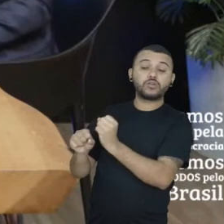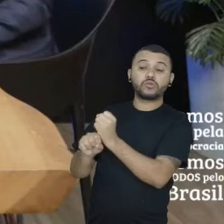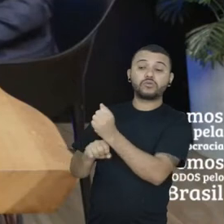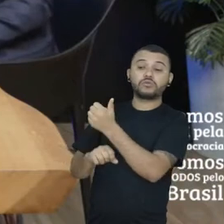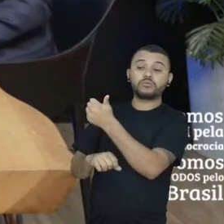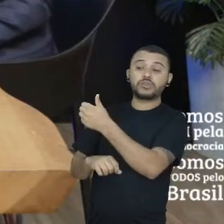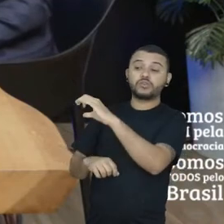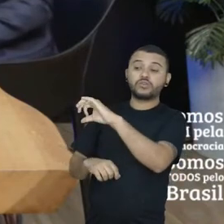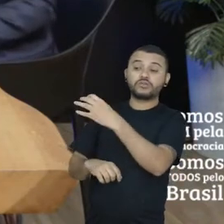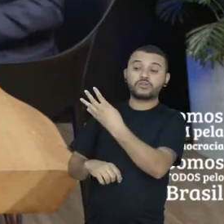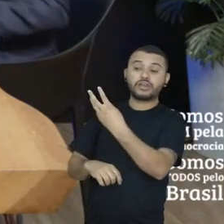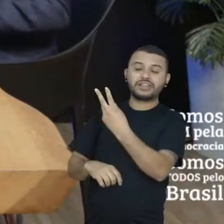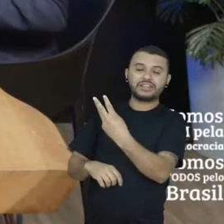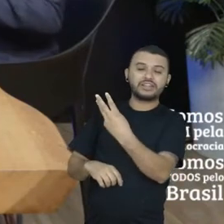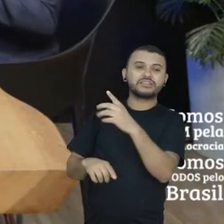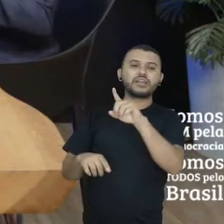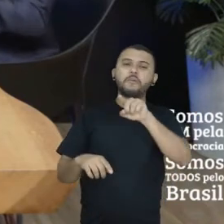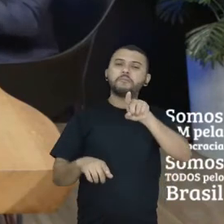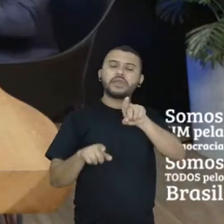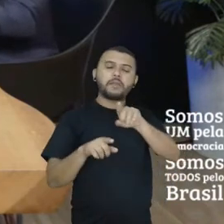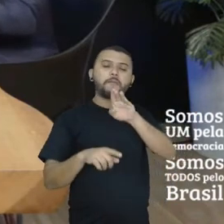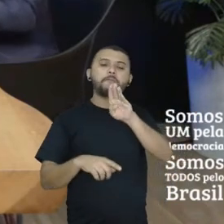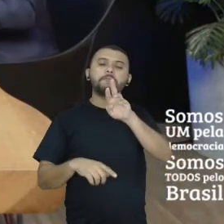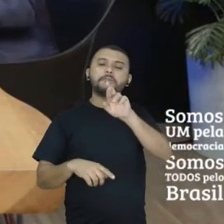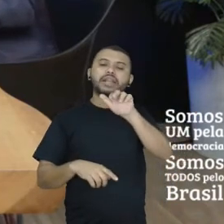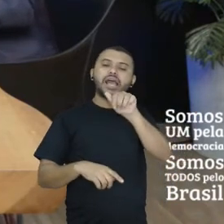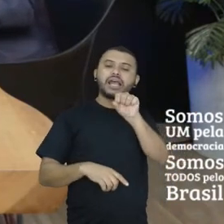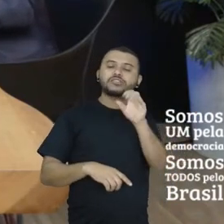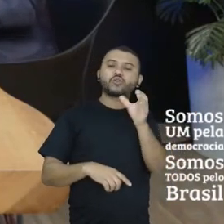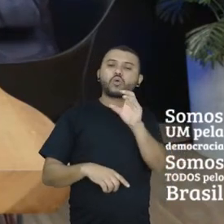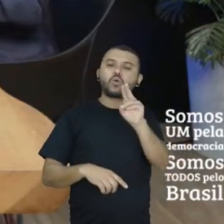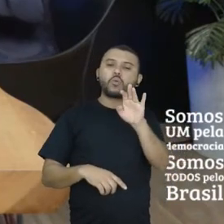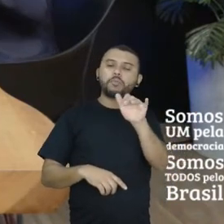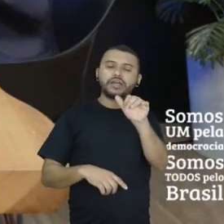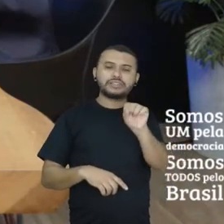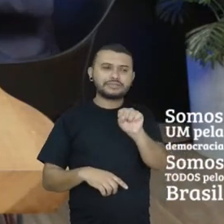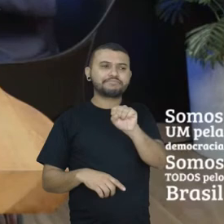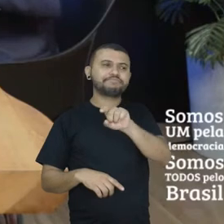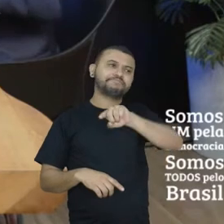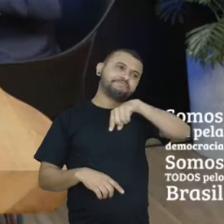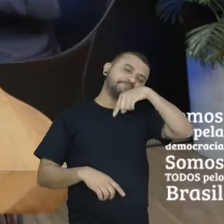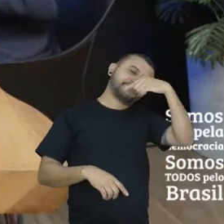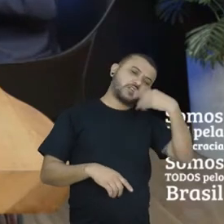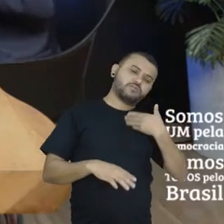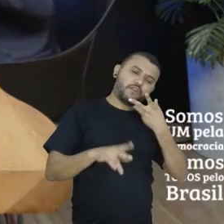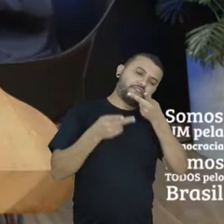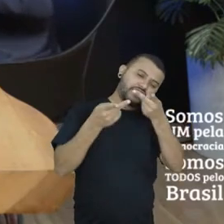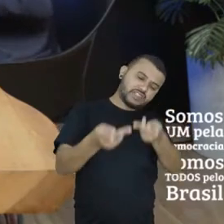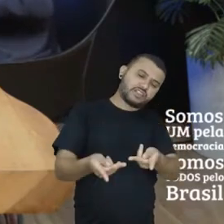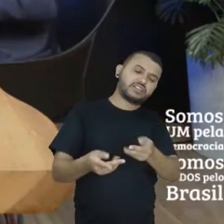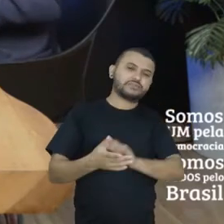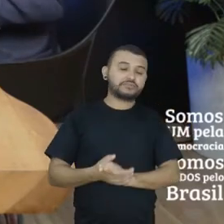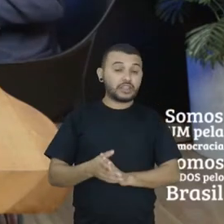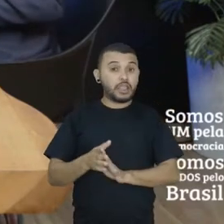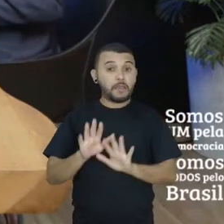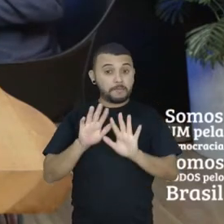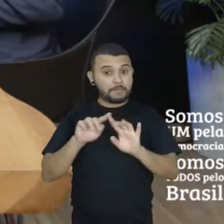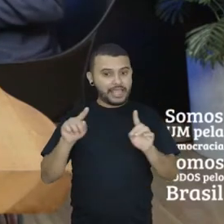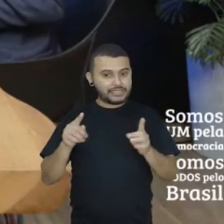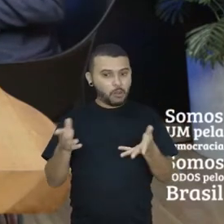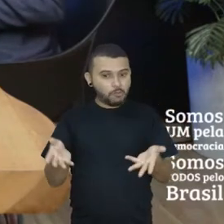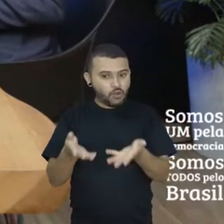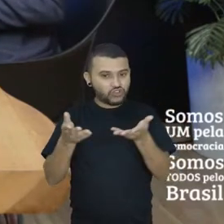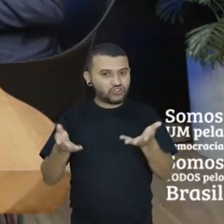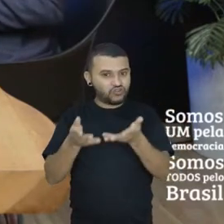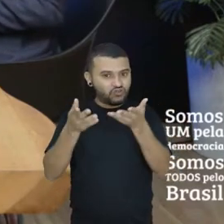1543, Brás Cubas. Essa é uma boa herança lusitana. E olha que bonito. Quem impulsionou o